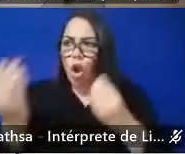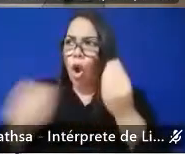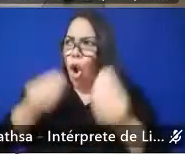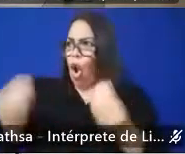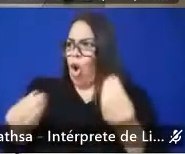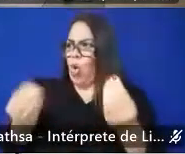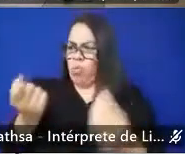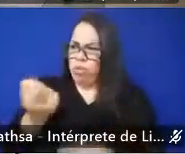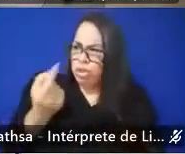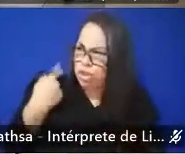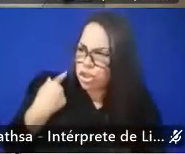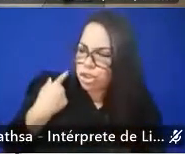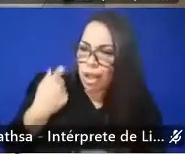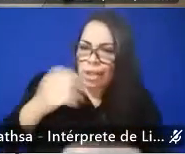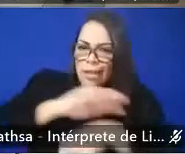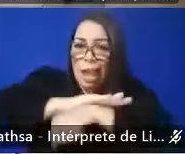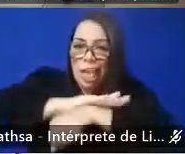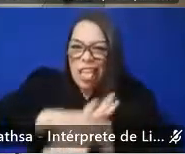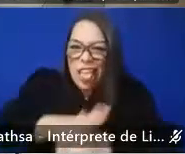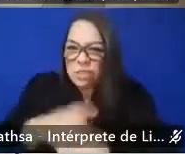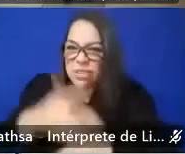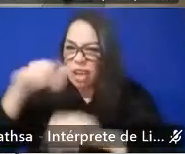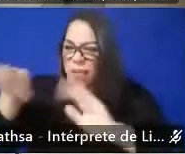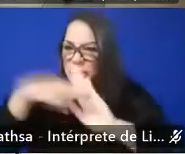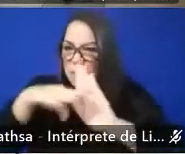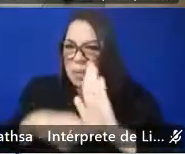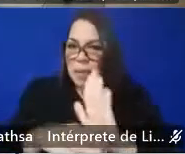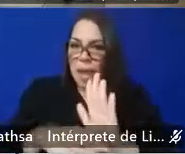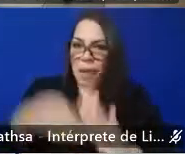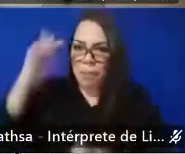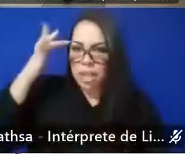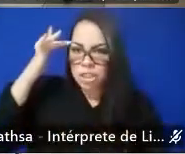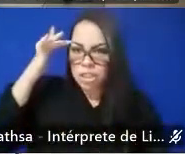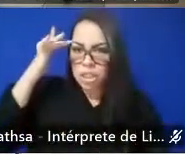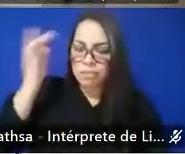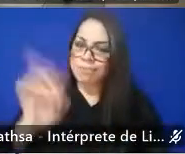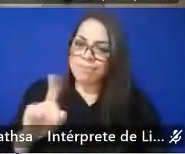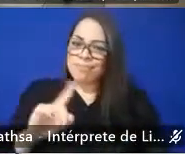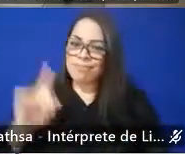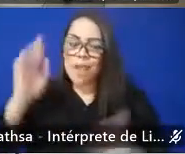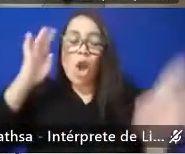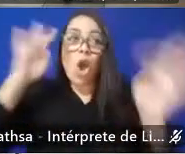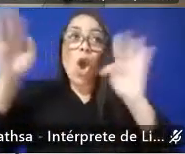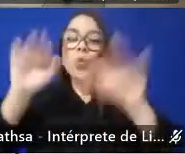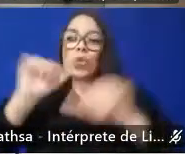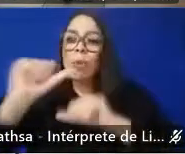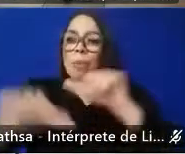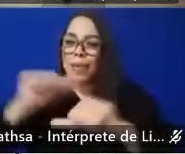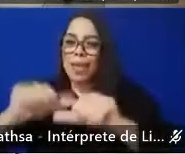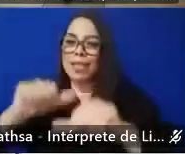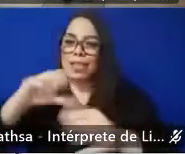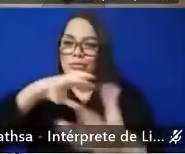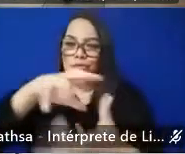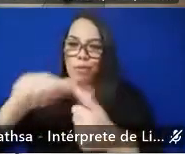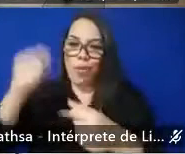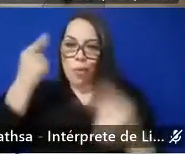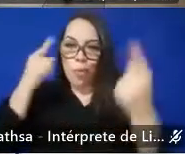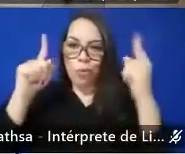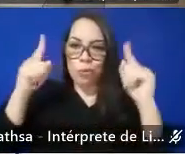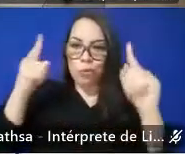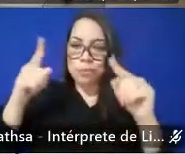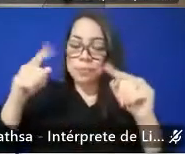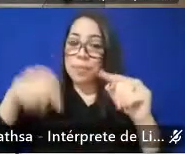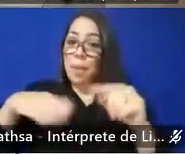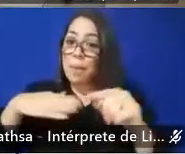racismo nem mesmo é uma pauta ser considerado el tupia que transformam e nesses meus quase 34